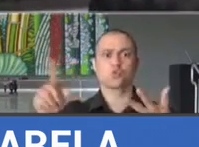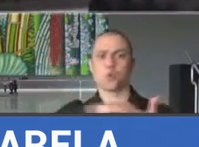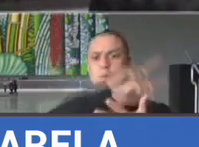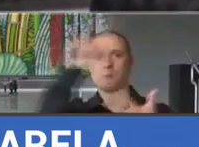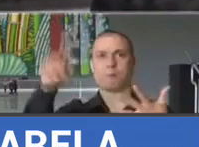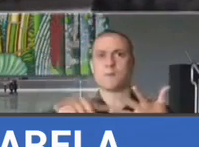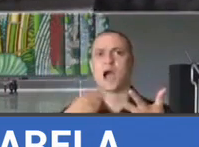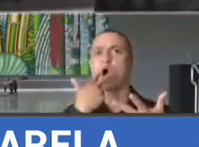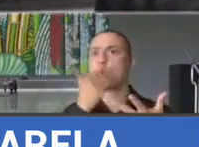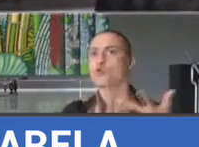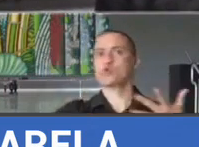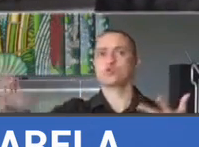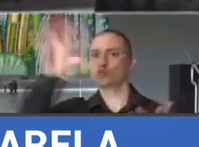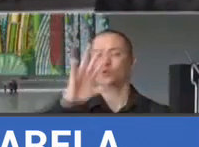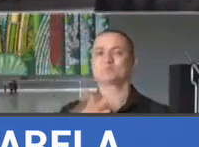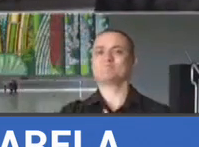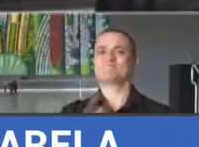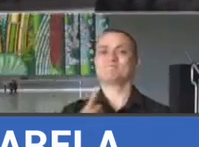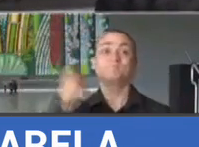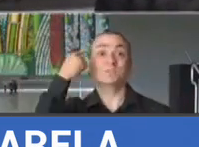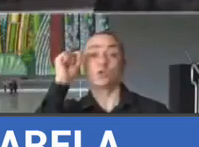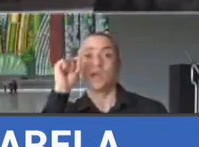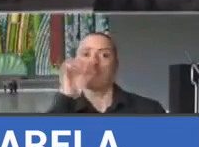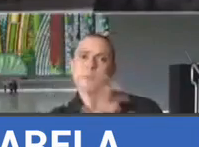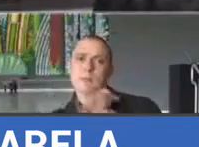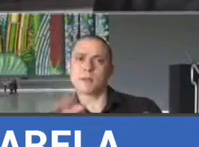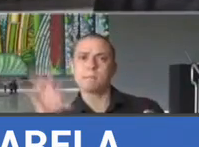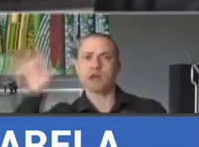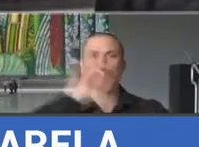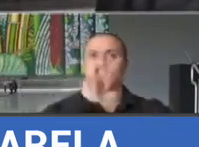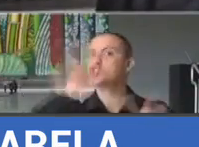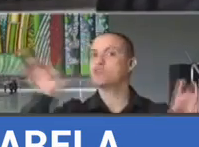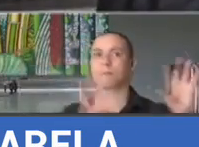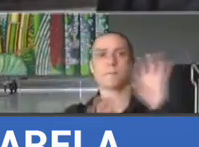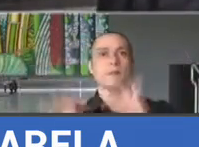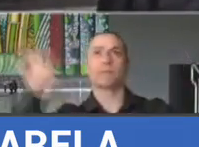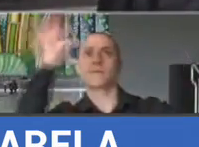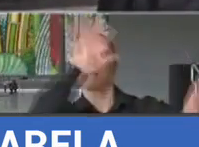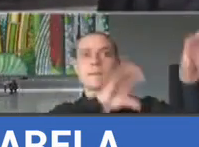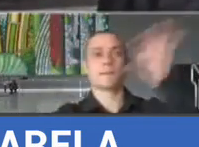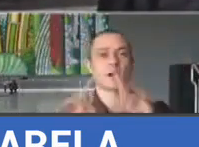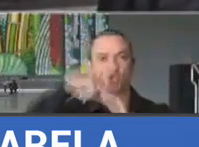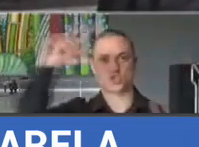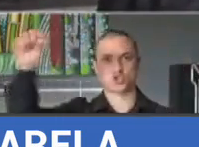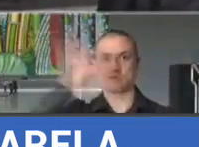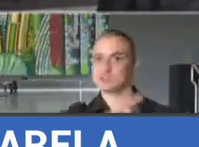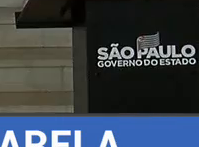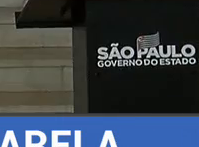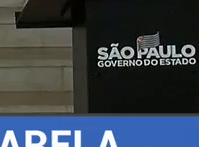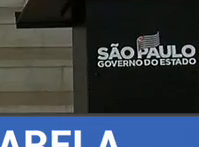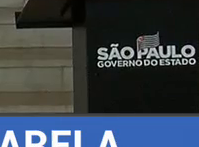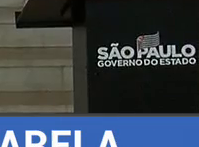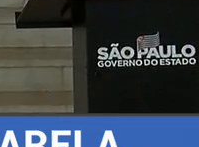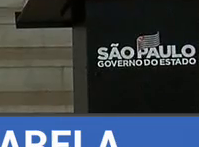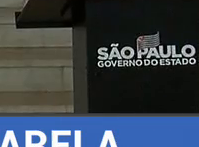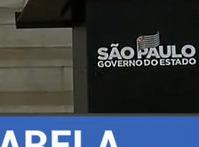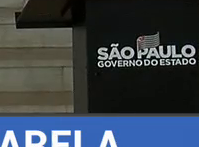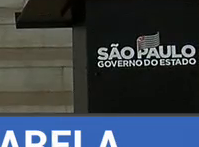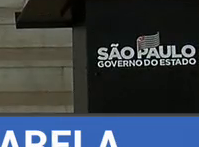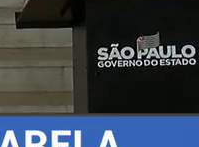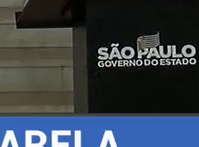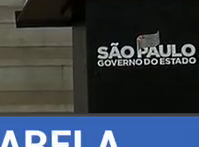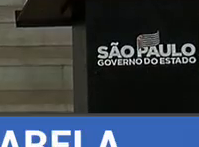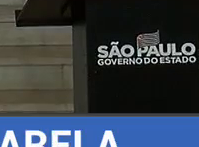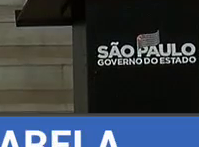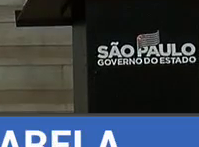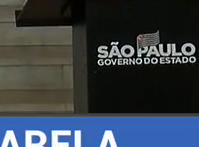fase sem levar em consideração as diferenças dos cenários epidemiológicos na fase amarela